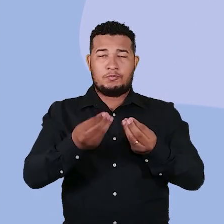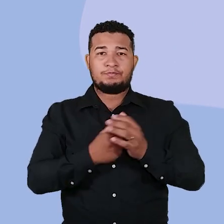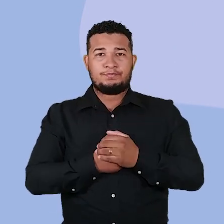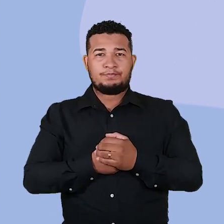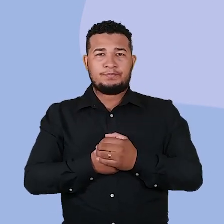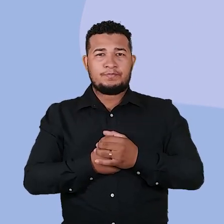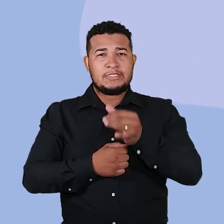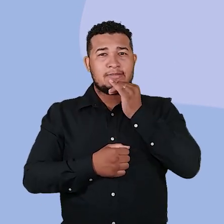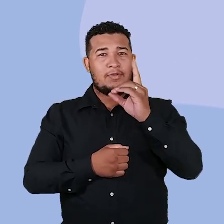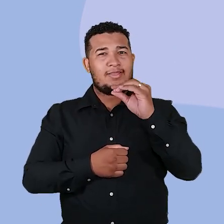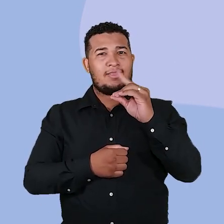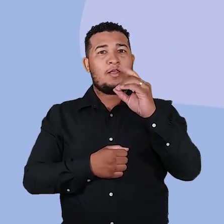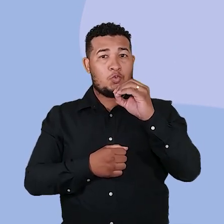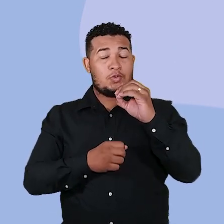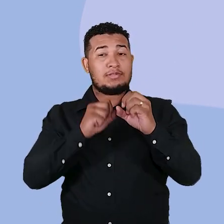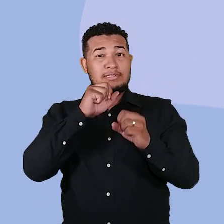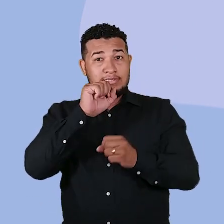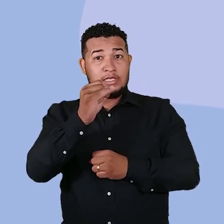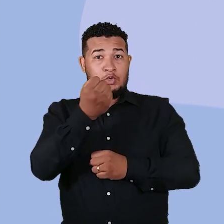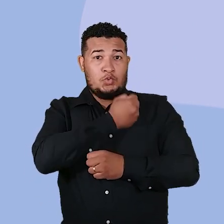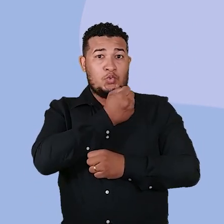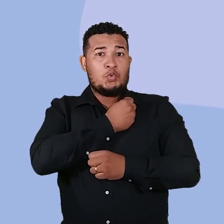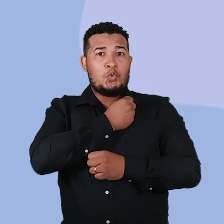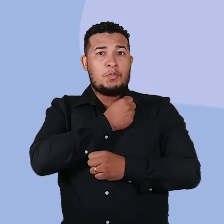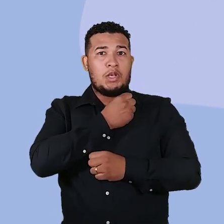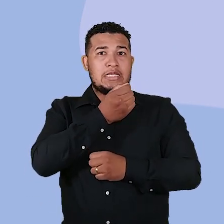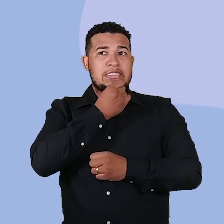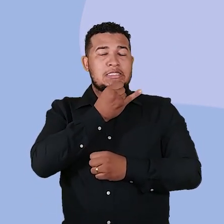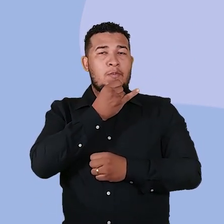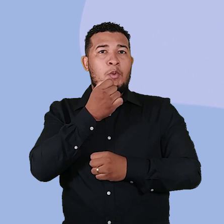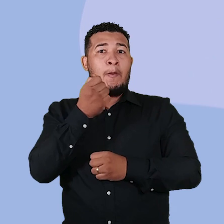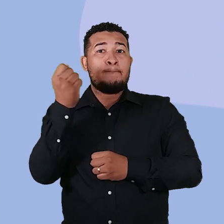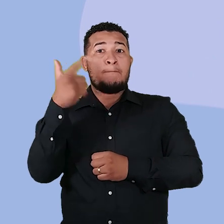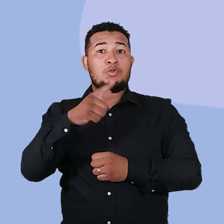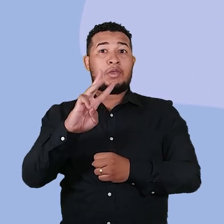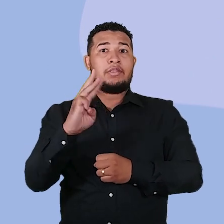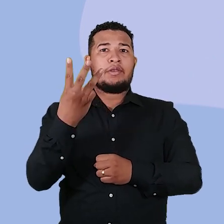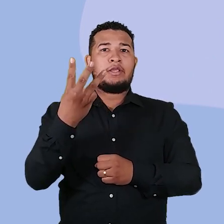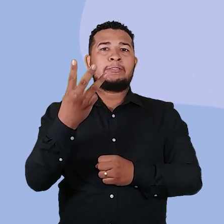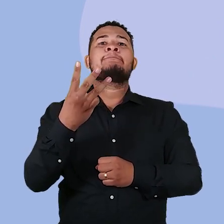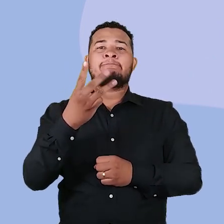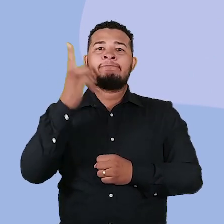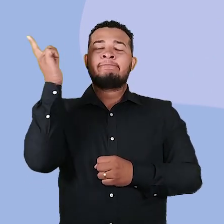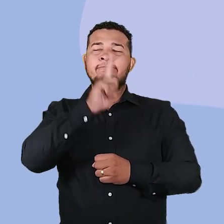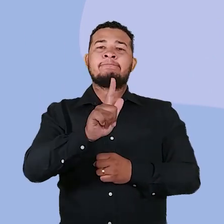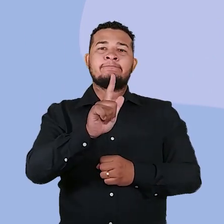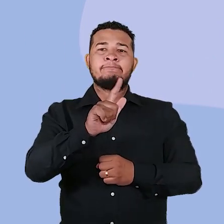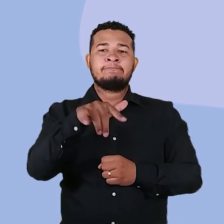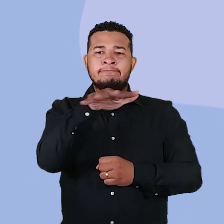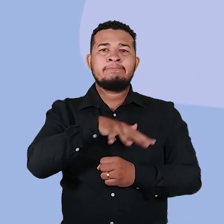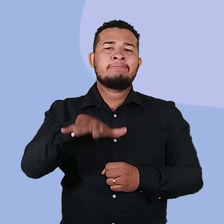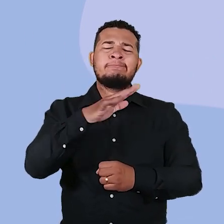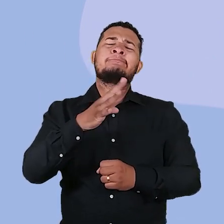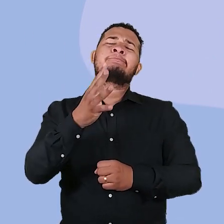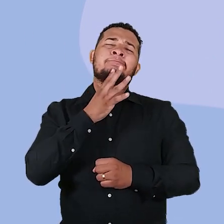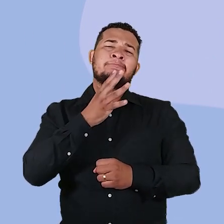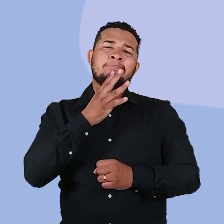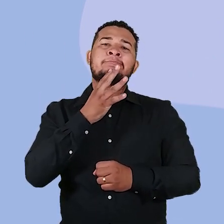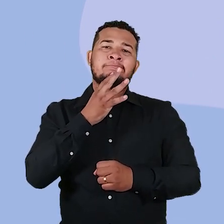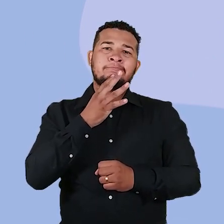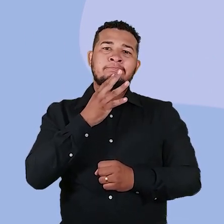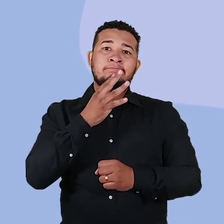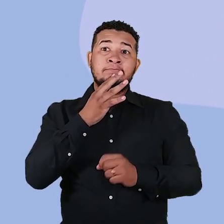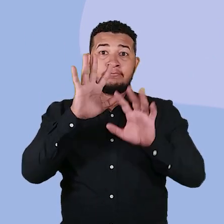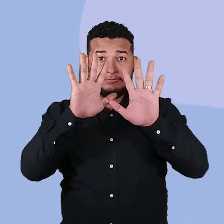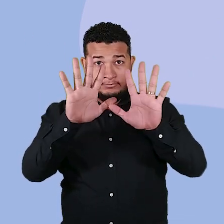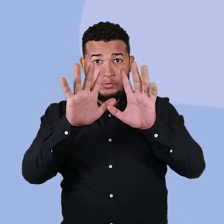a aula saudade de você ganha se caiu o número maior que 3 vai espaço